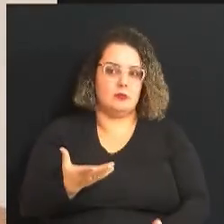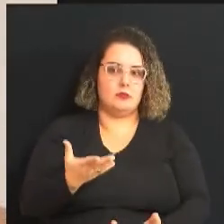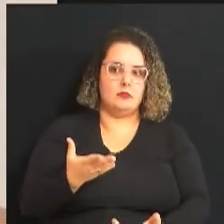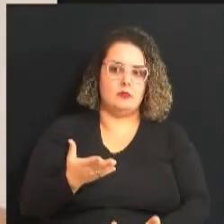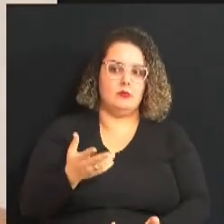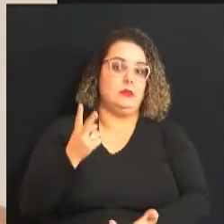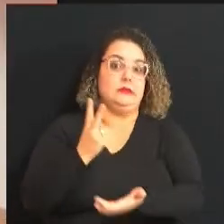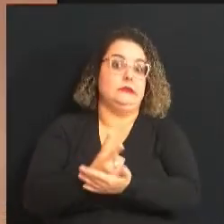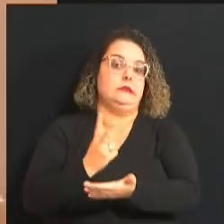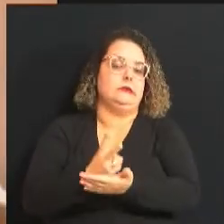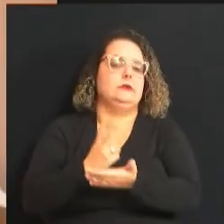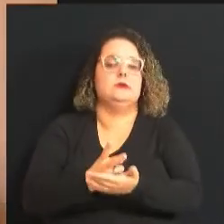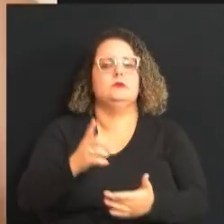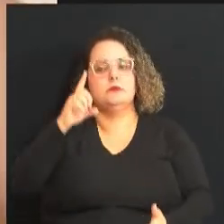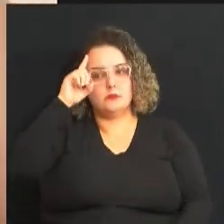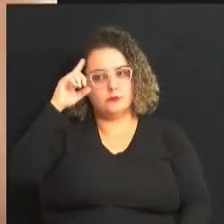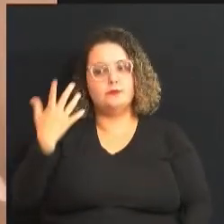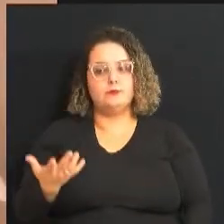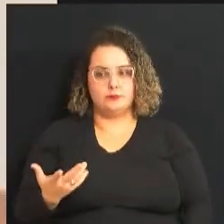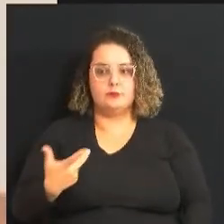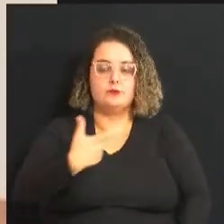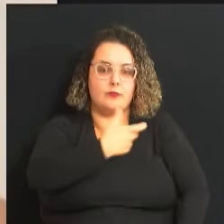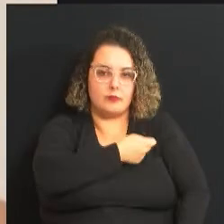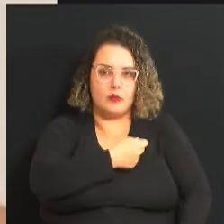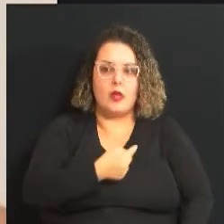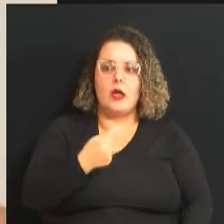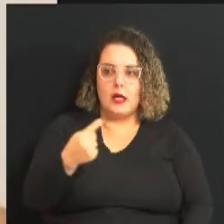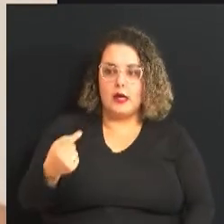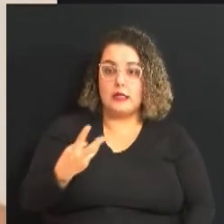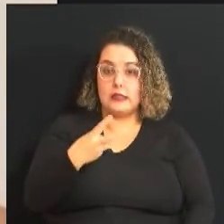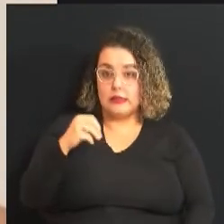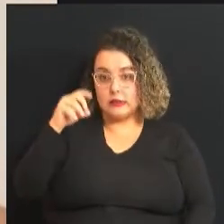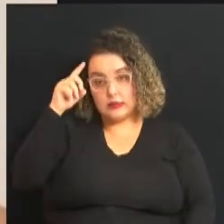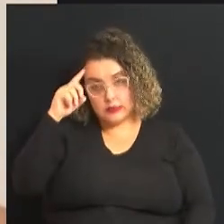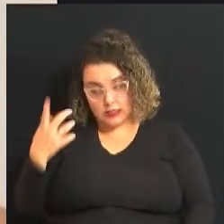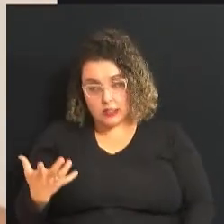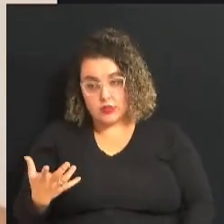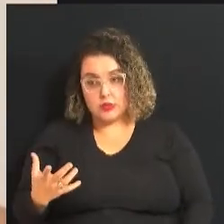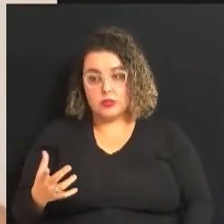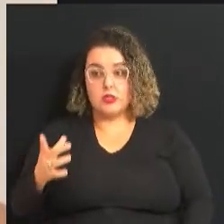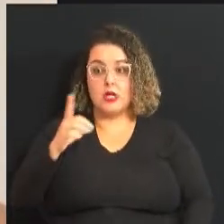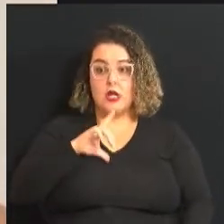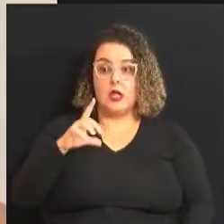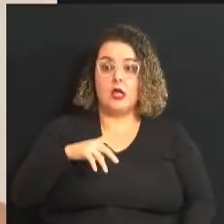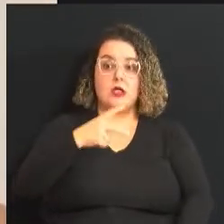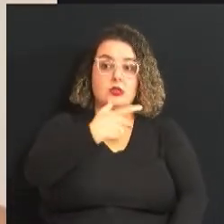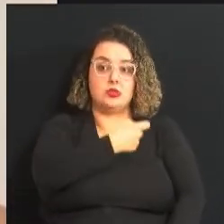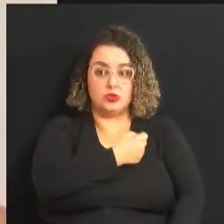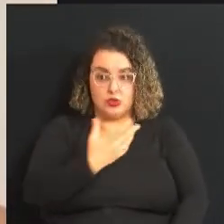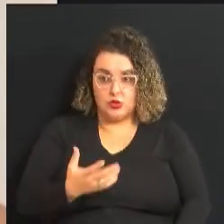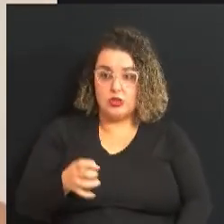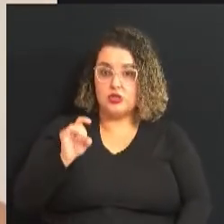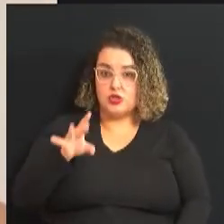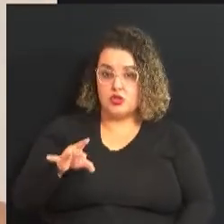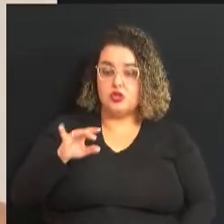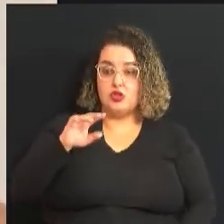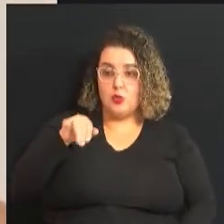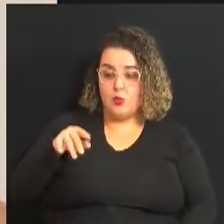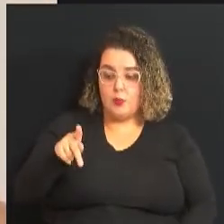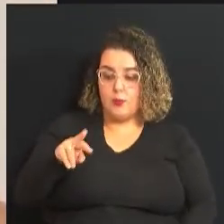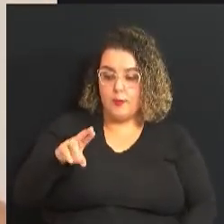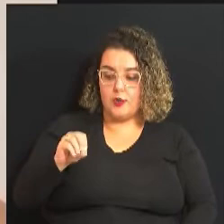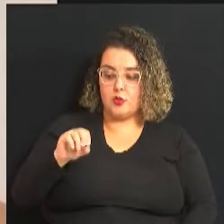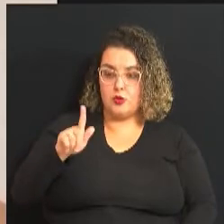fogo naquele dia, mas é uma injeção a cada 30 dias. E também tem a injeção só de progesterona, que é uma a